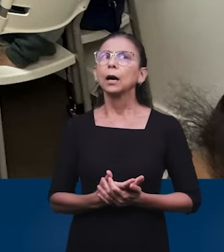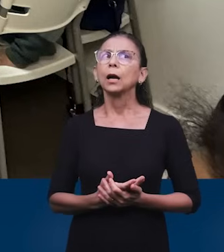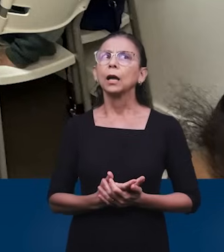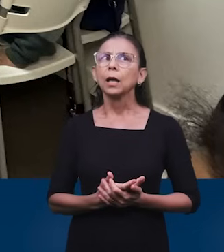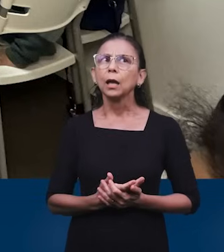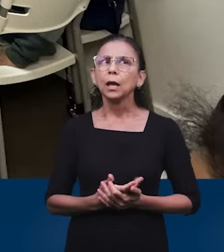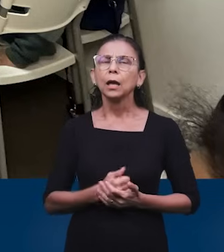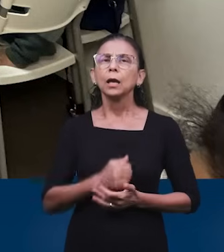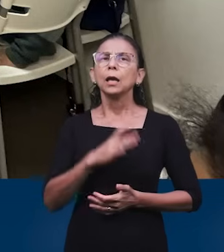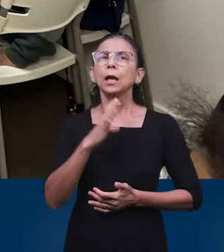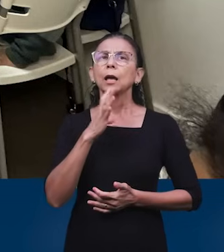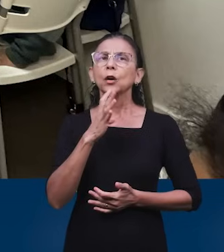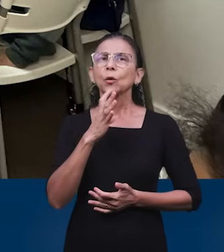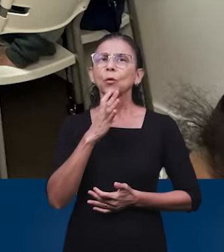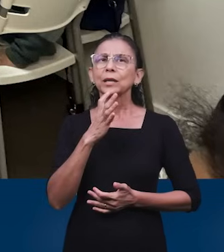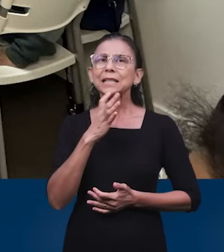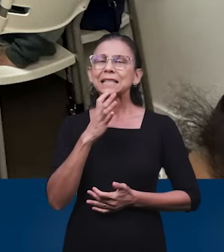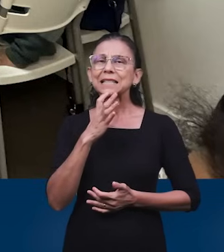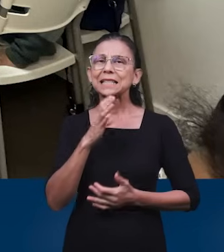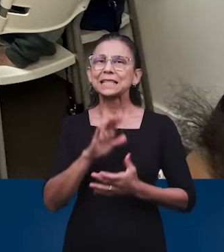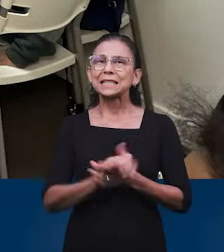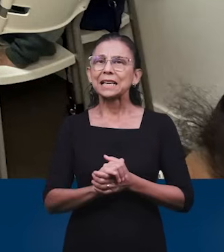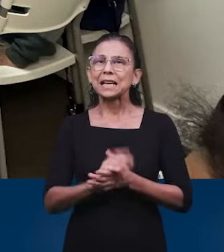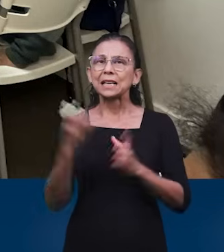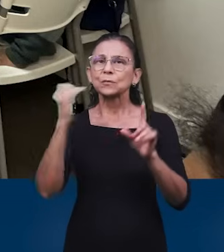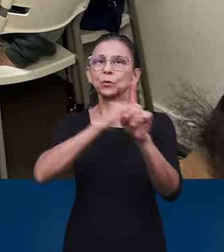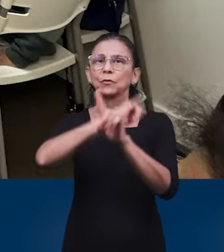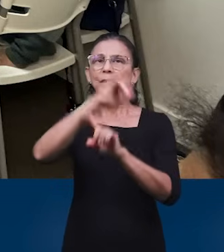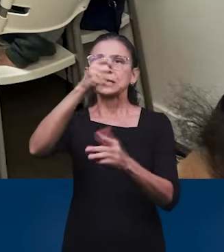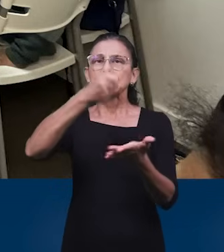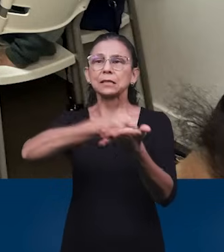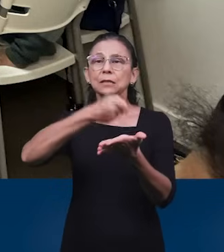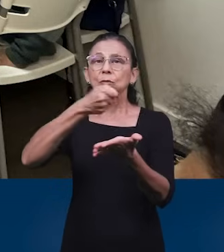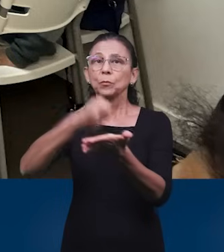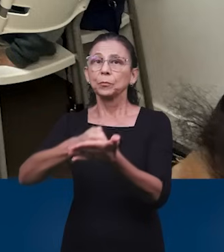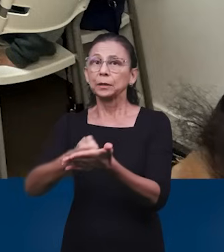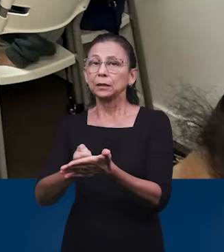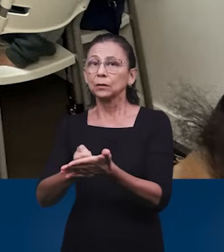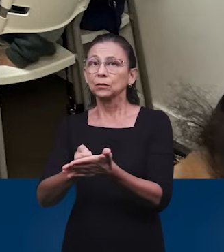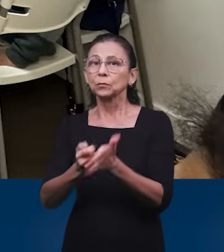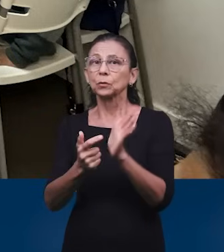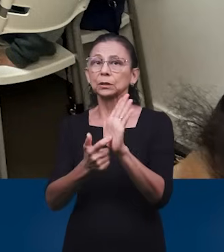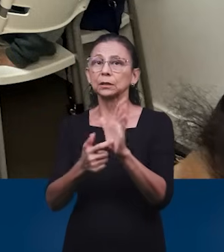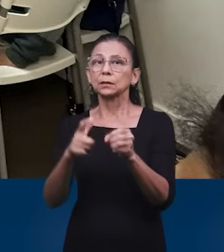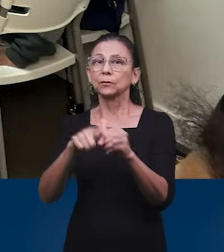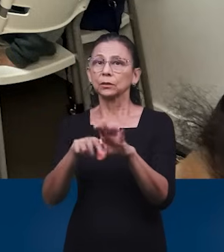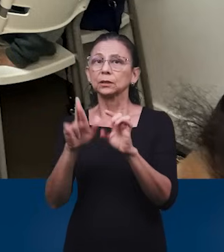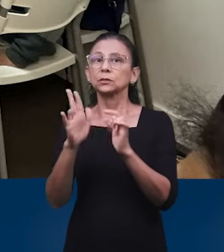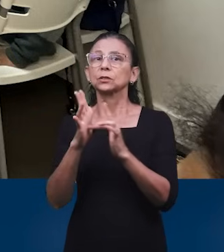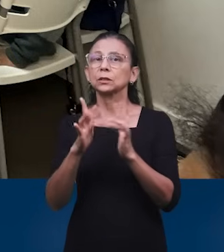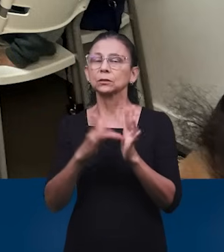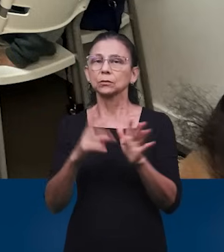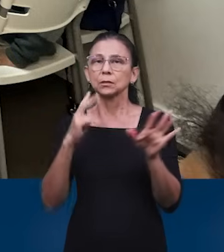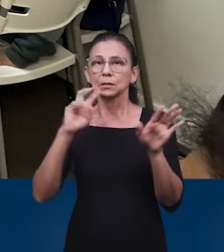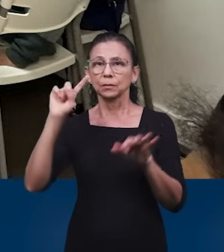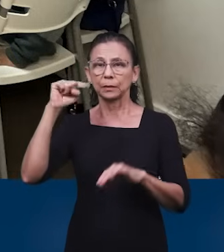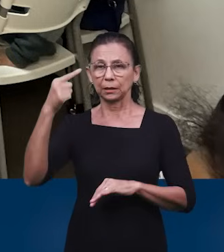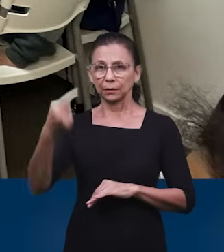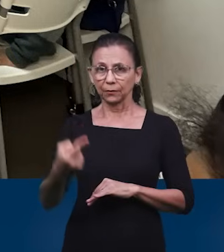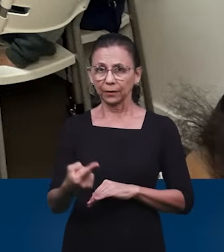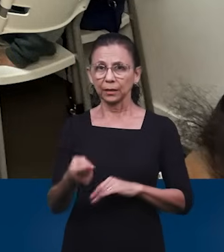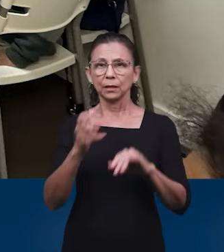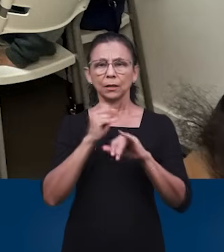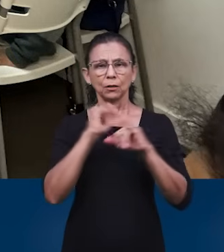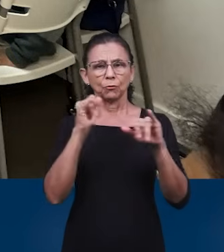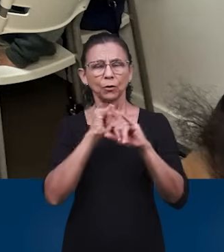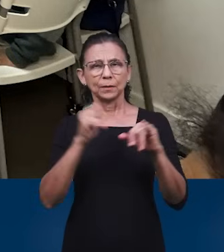os toques das trombetas e seus significados proféticos. Glórias a Deus! Semana que vem vamos trazer mais informações da América